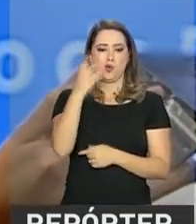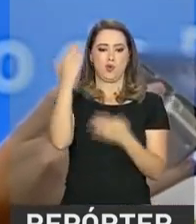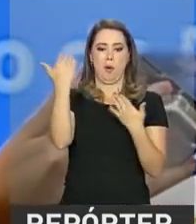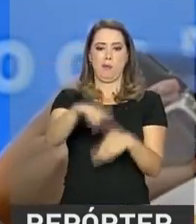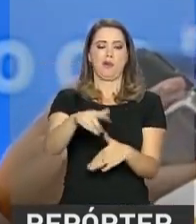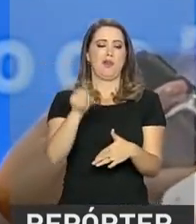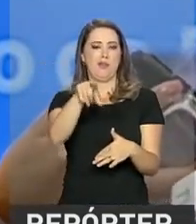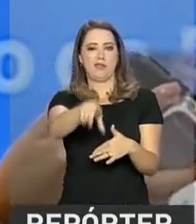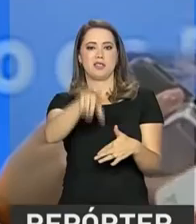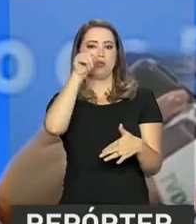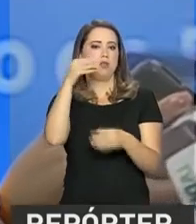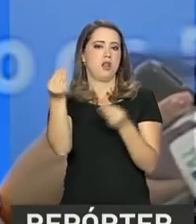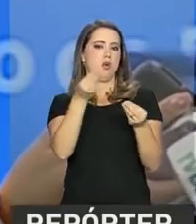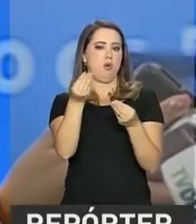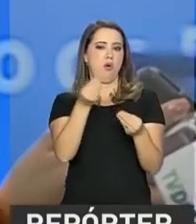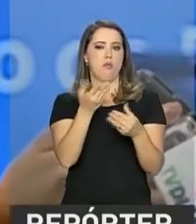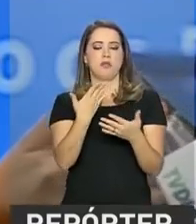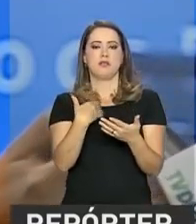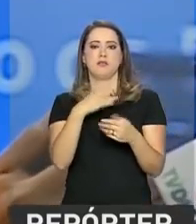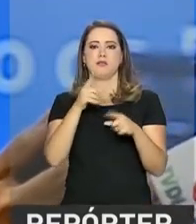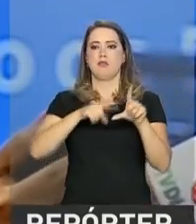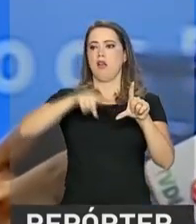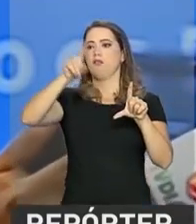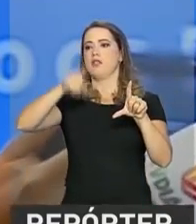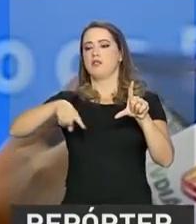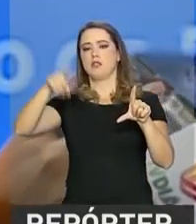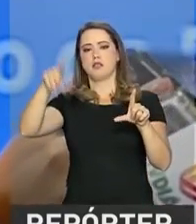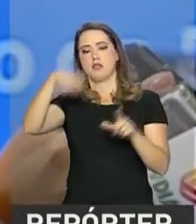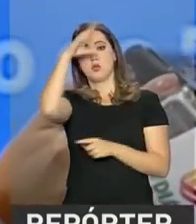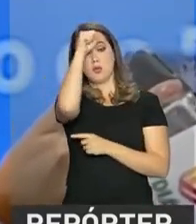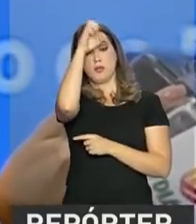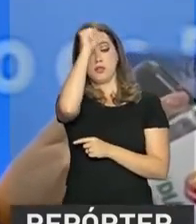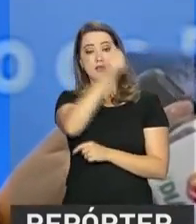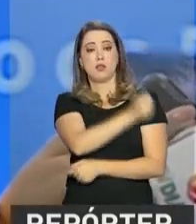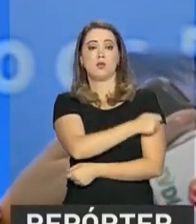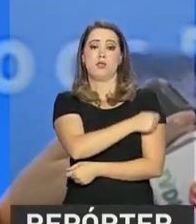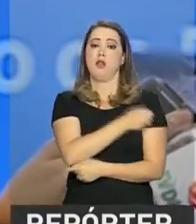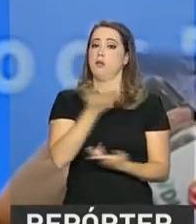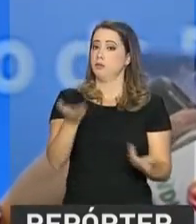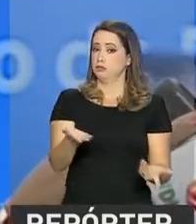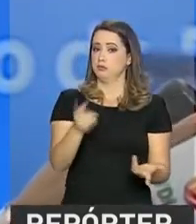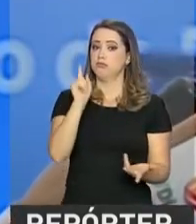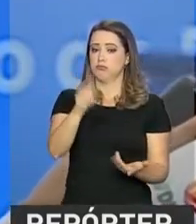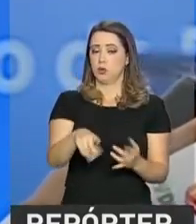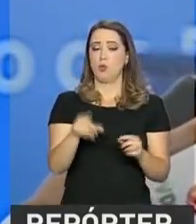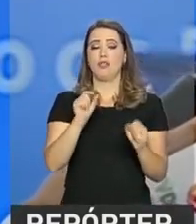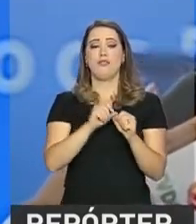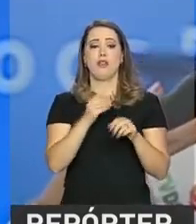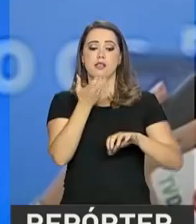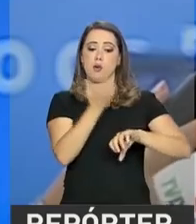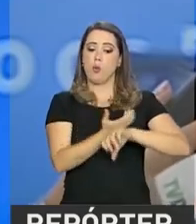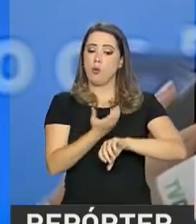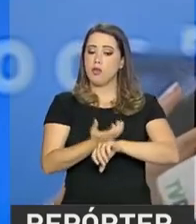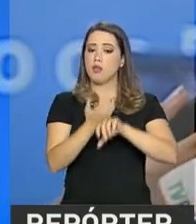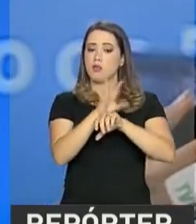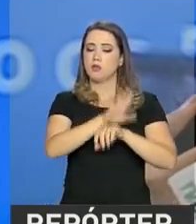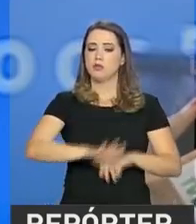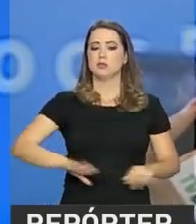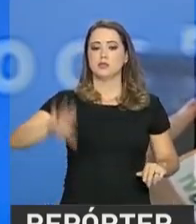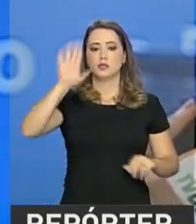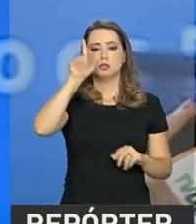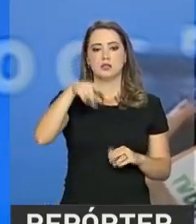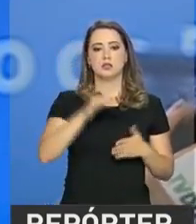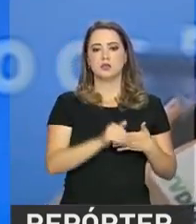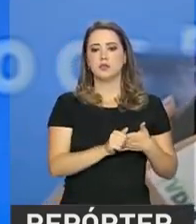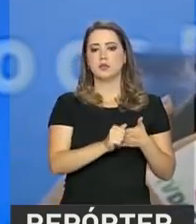nível das aprendizagens a serem alcançadas pelos alunos Quem faz isso é a base Nacional comum curricular que é